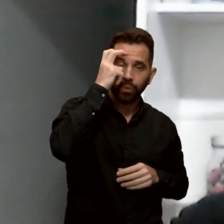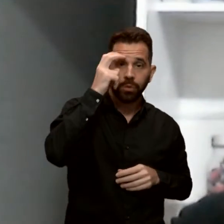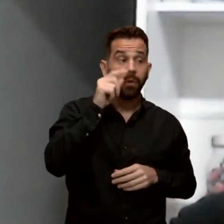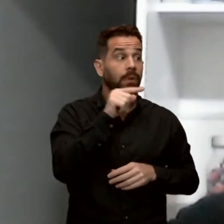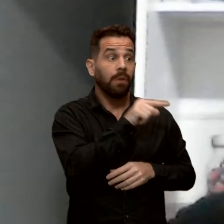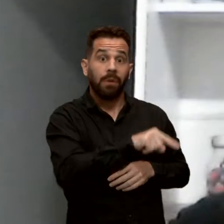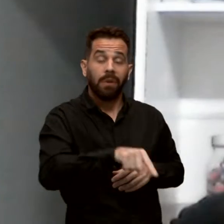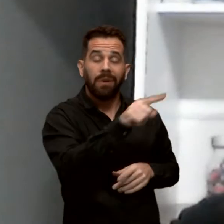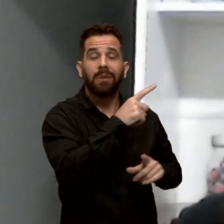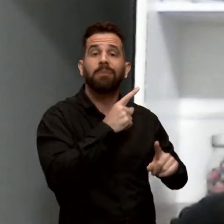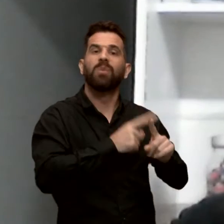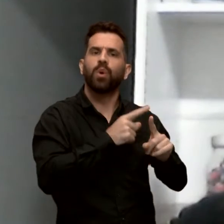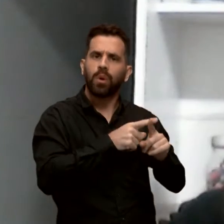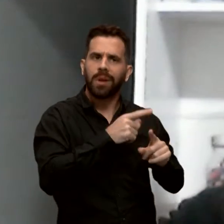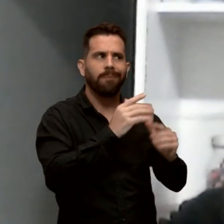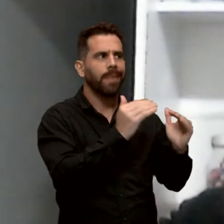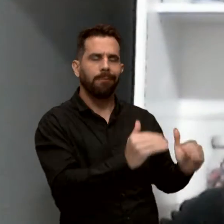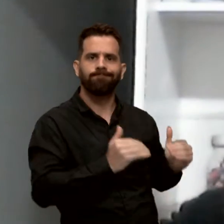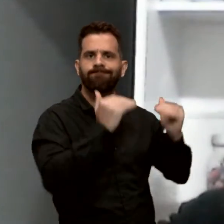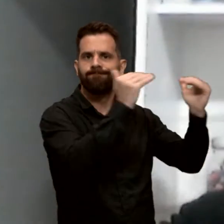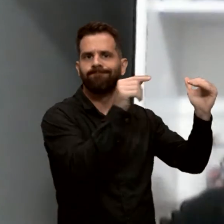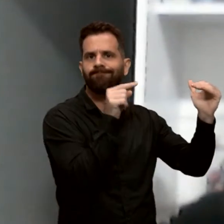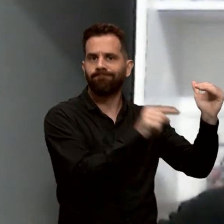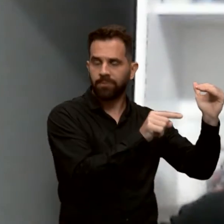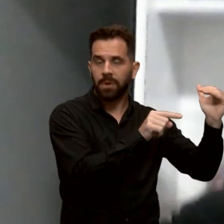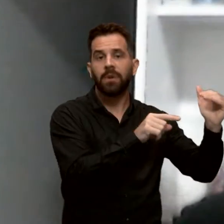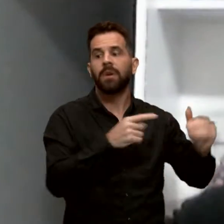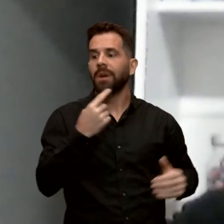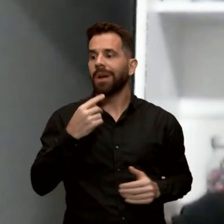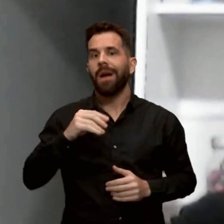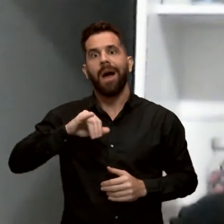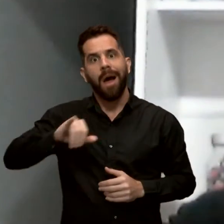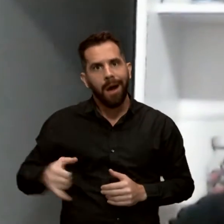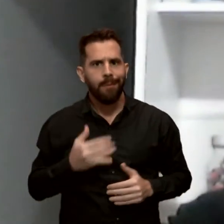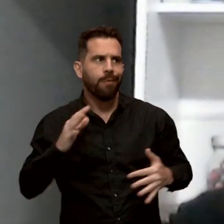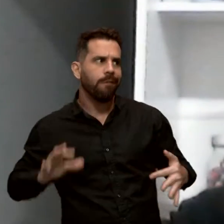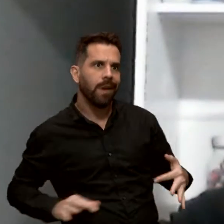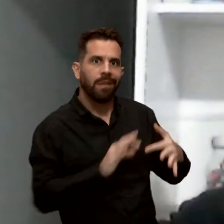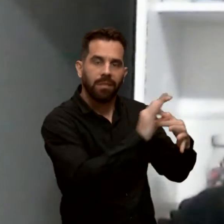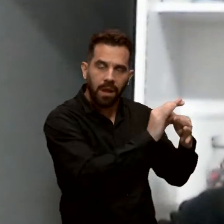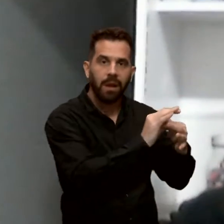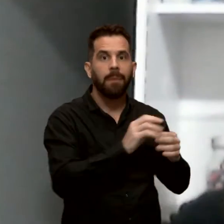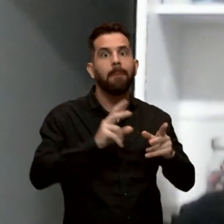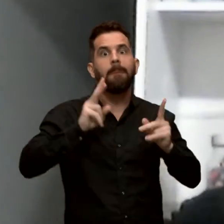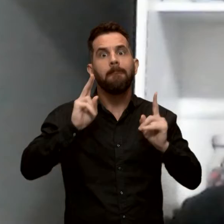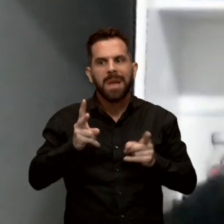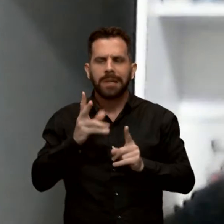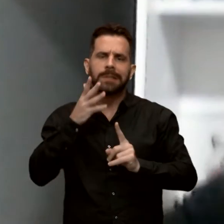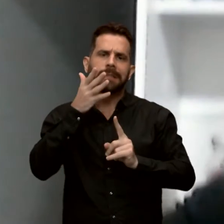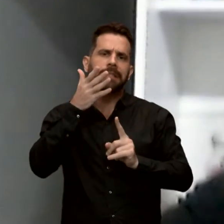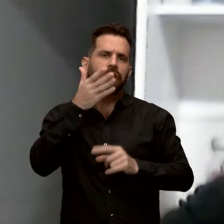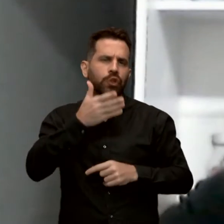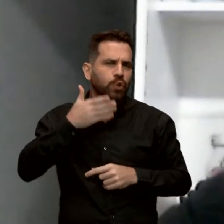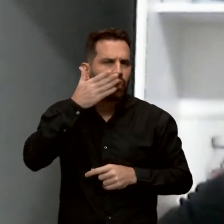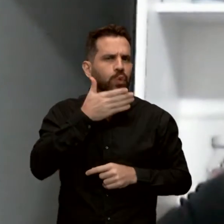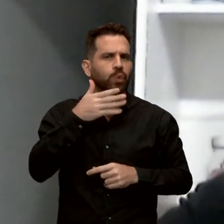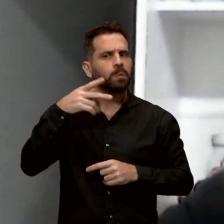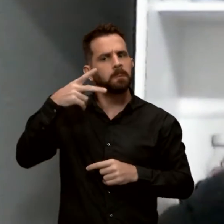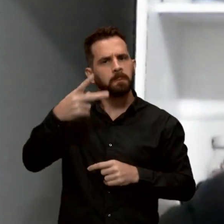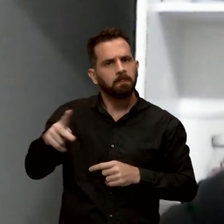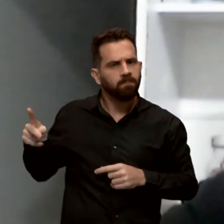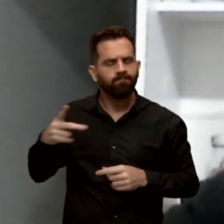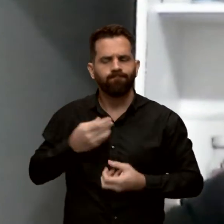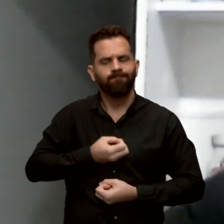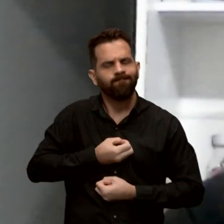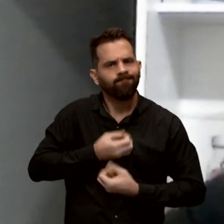de divulgação das mídias, né, para propagarem suas mensagens, através das suas músicas, né, dos